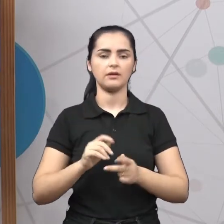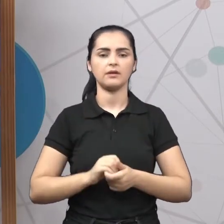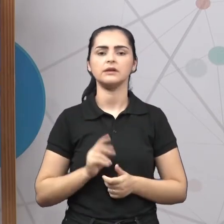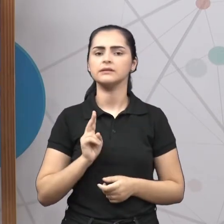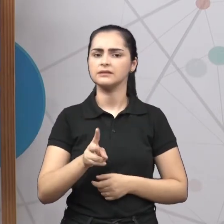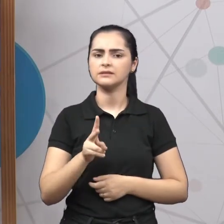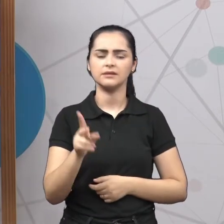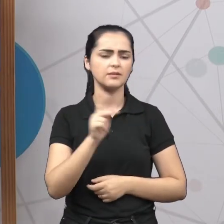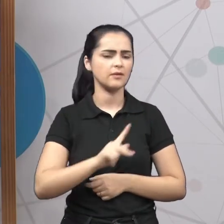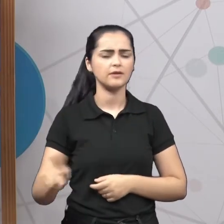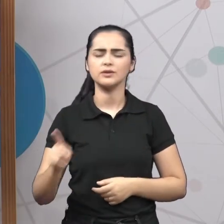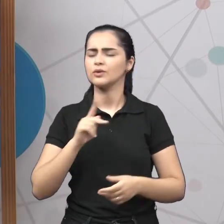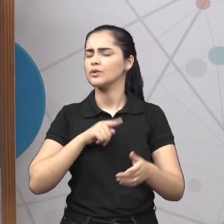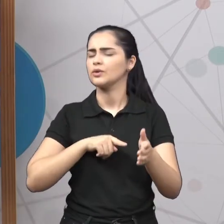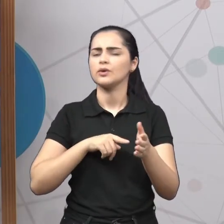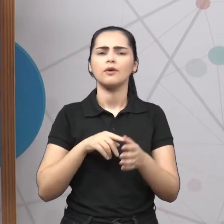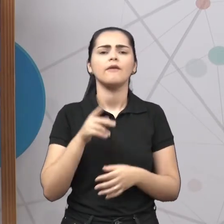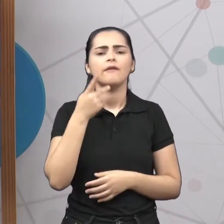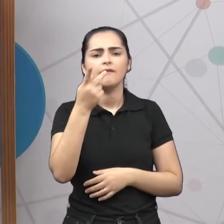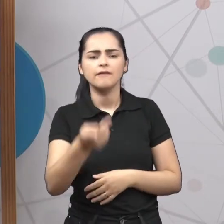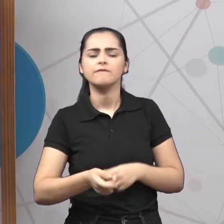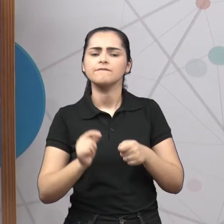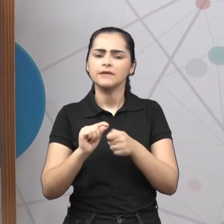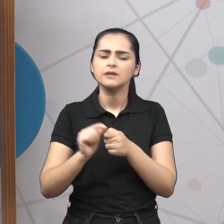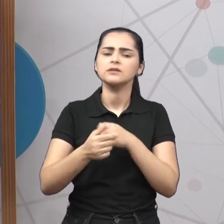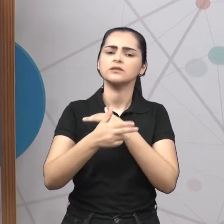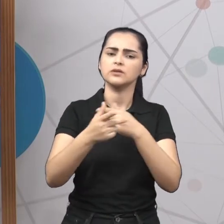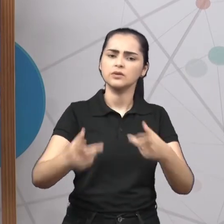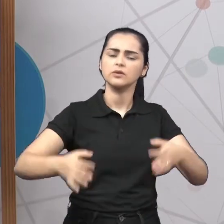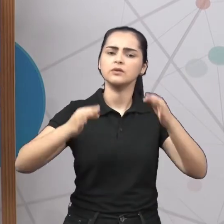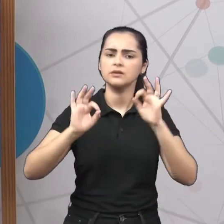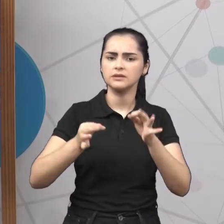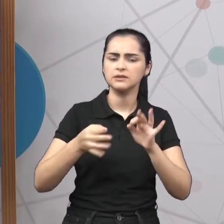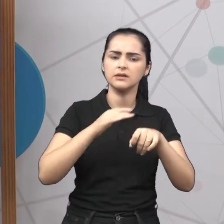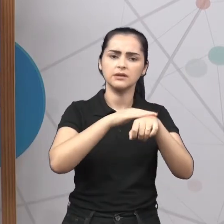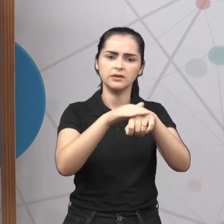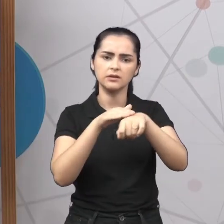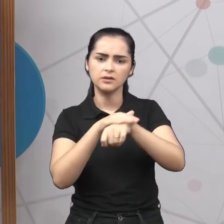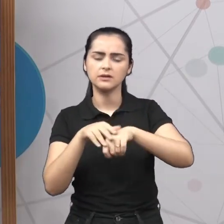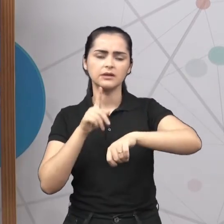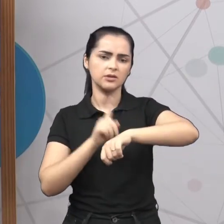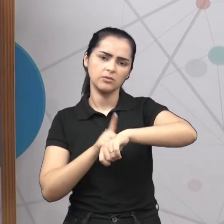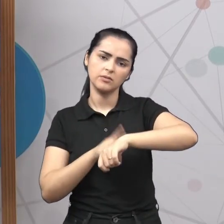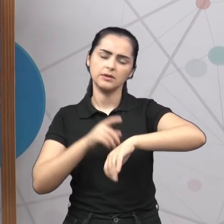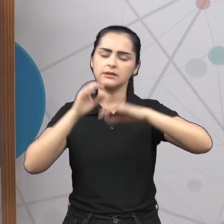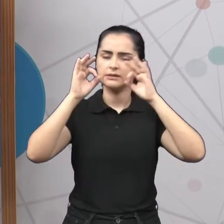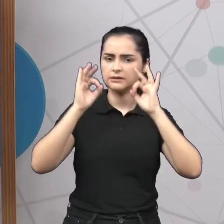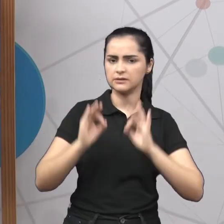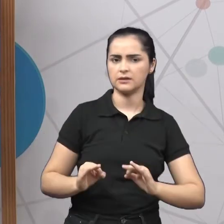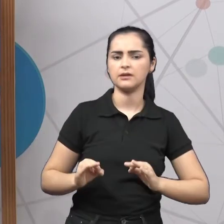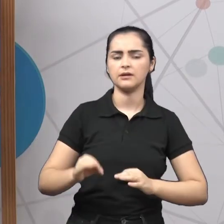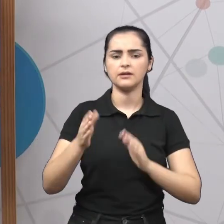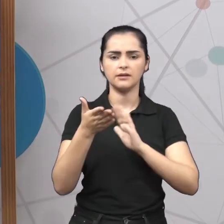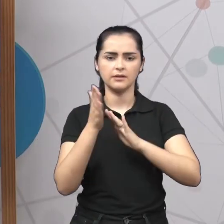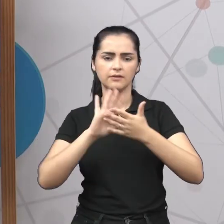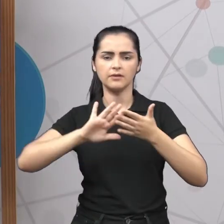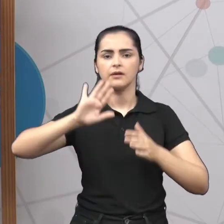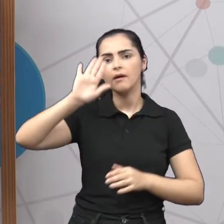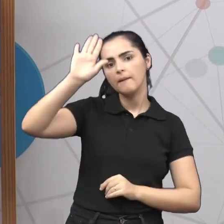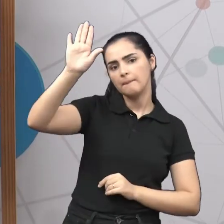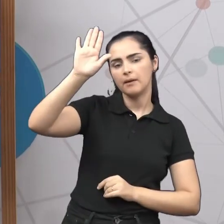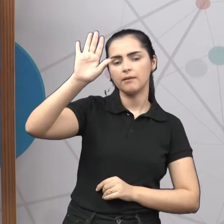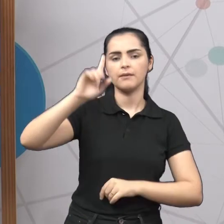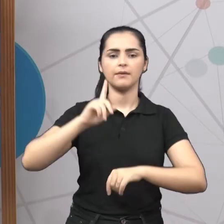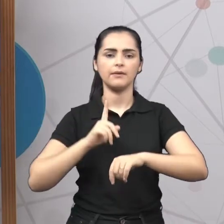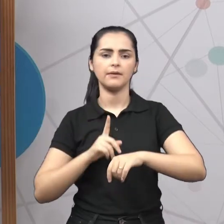fala, né? Todo professor sempre fala, vamos fazer aquilo que é certo. Conversar na hora certa. Levantar a mão.